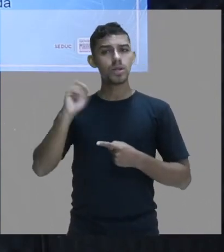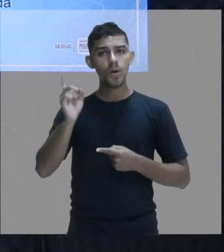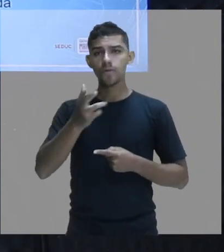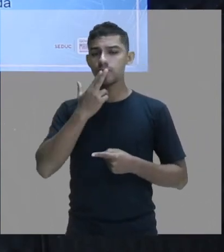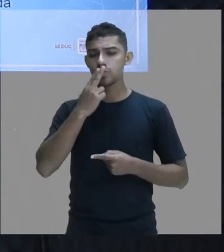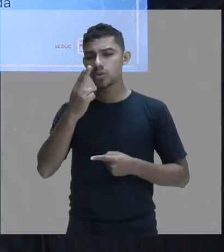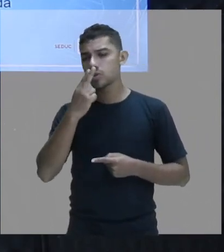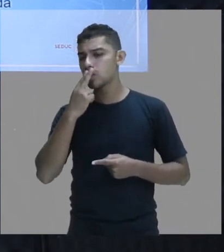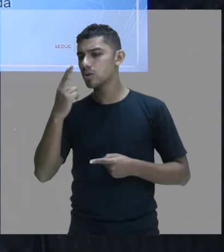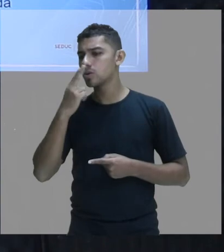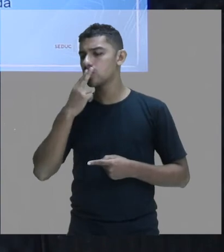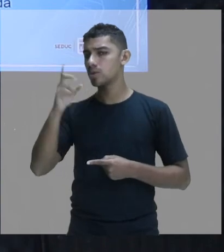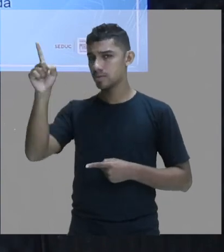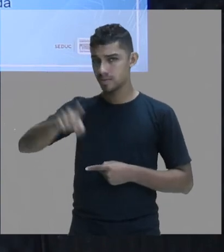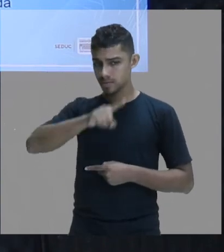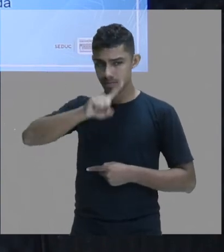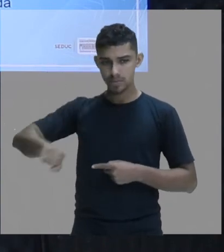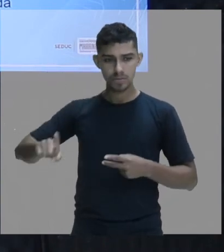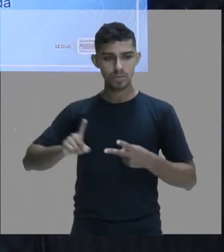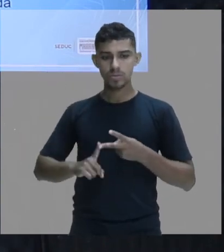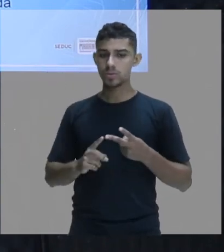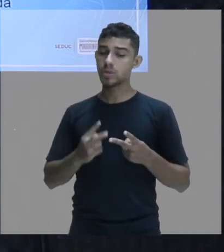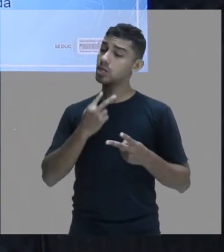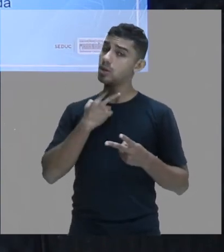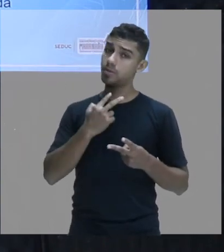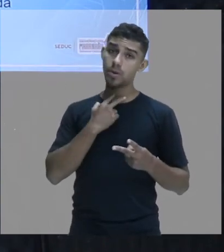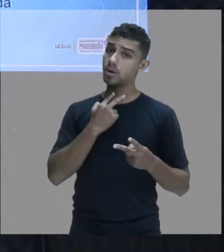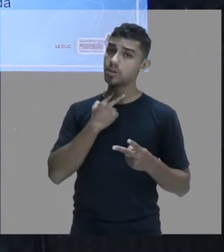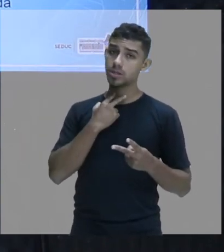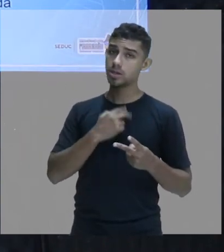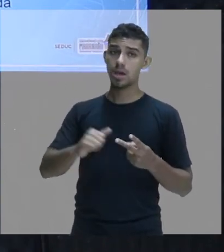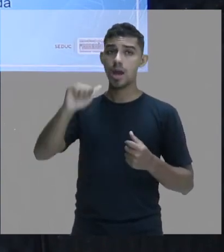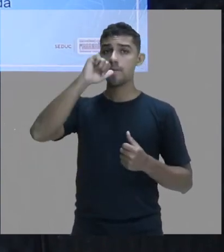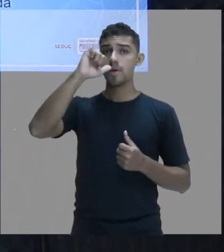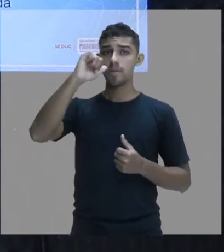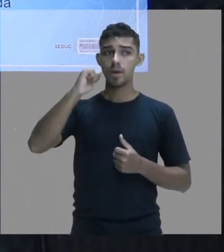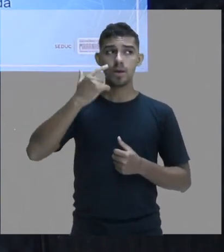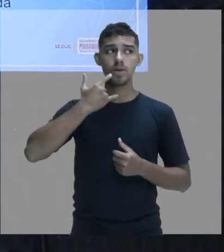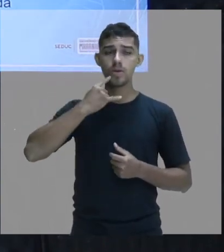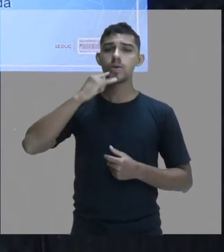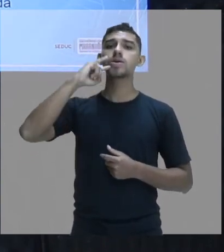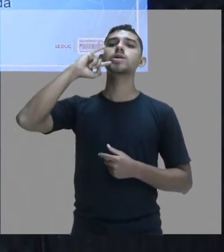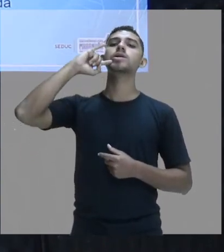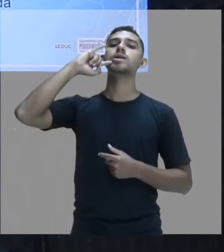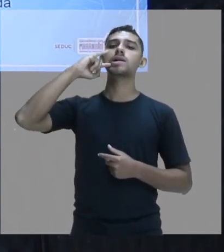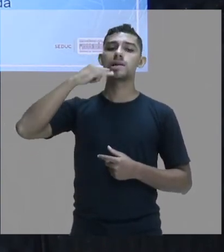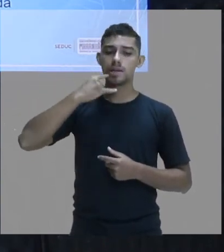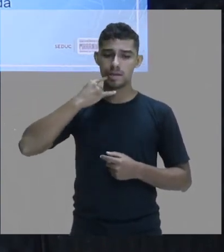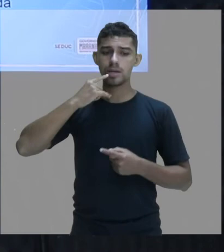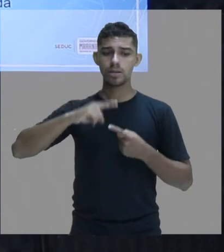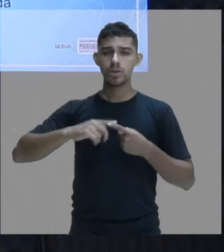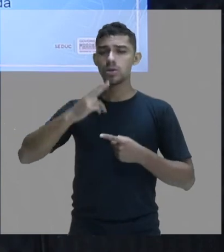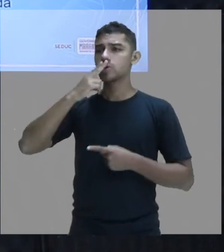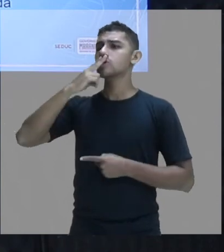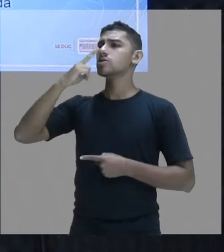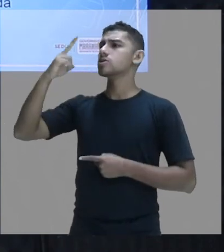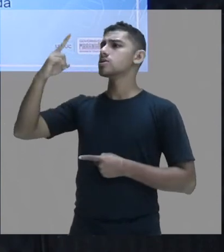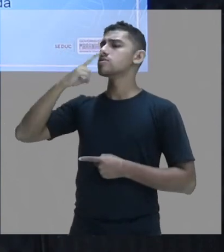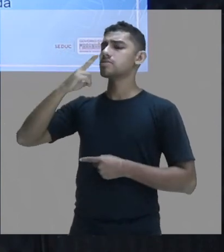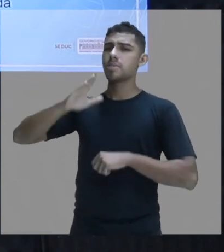Não fumar, não ingerir. Vocês sabem que, não sei se vocês sabem, mas no cigarro existe mais de 6.000